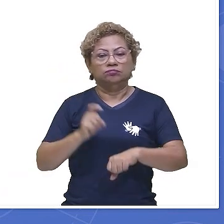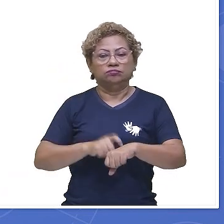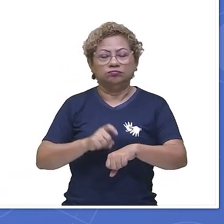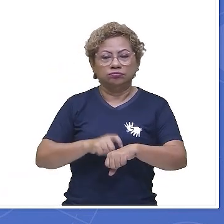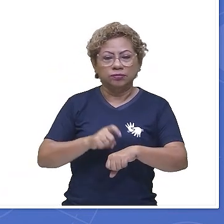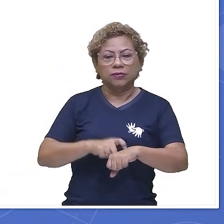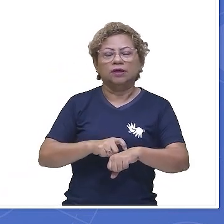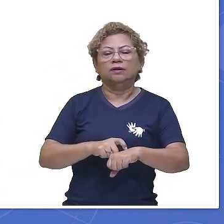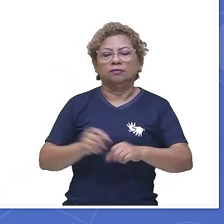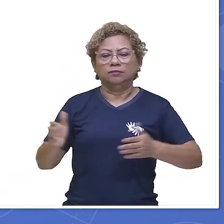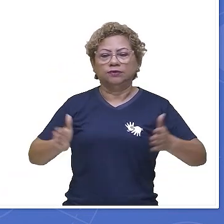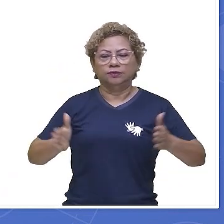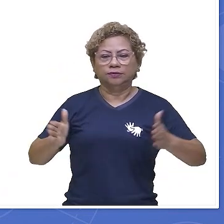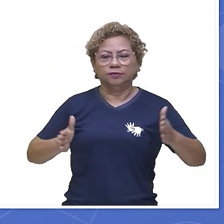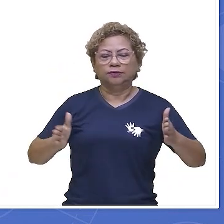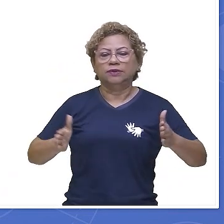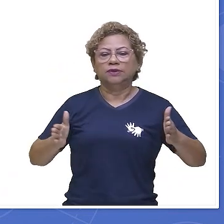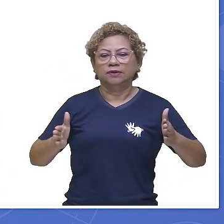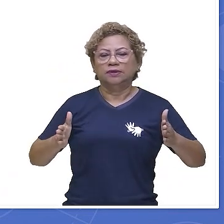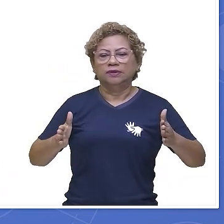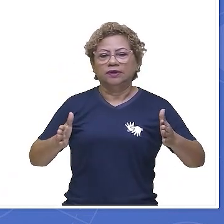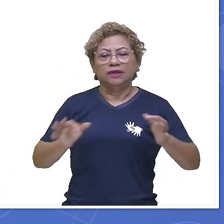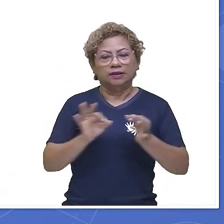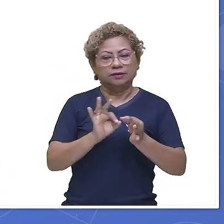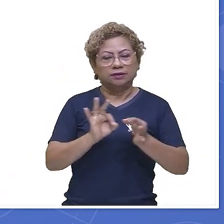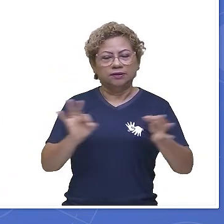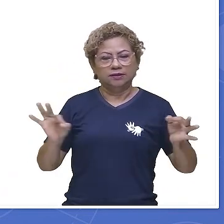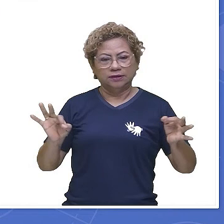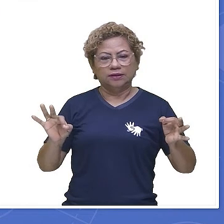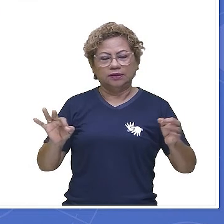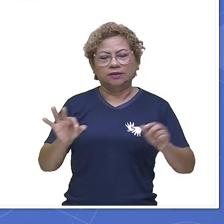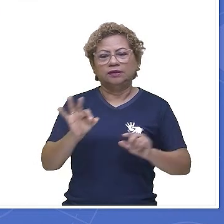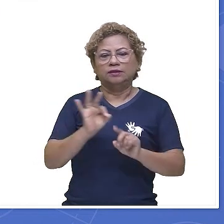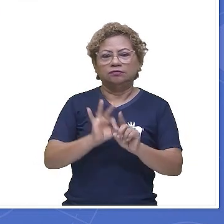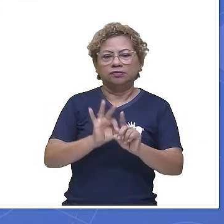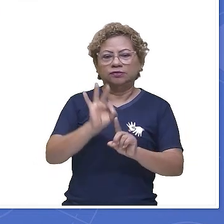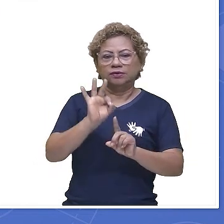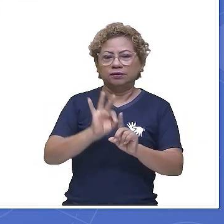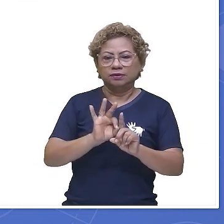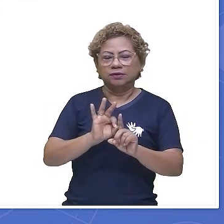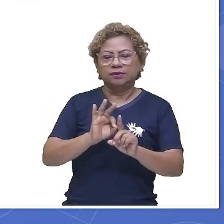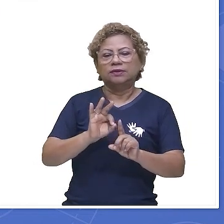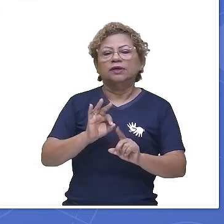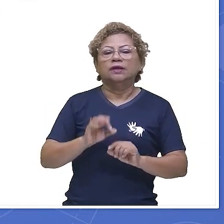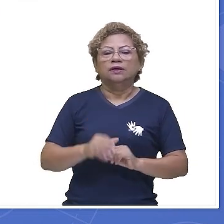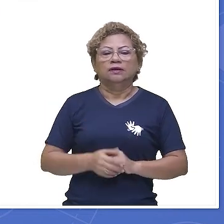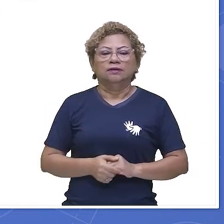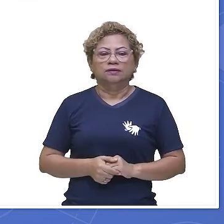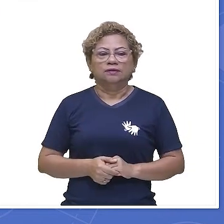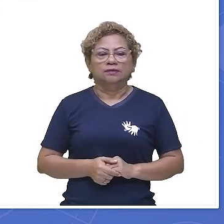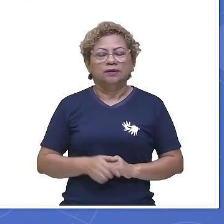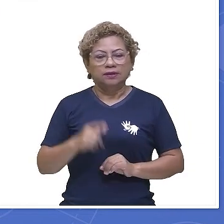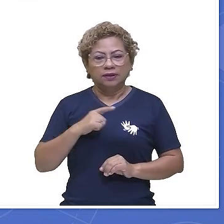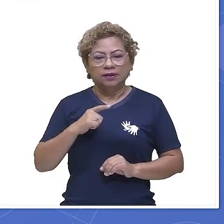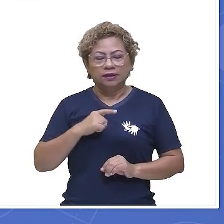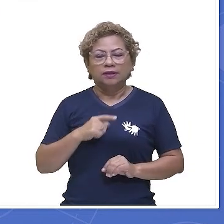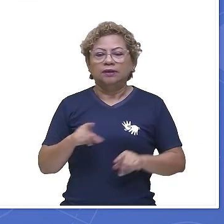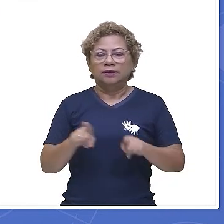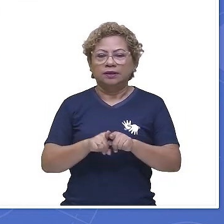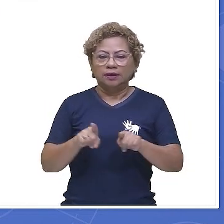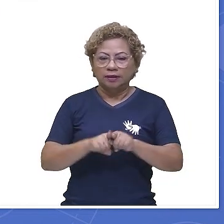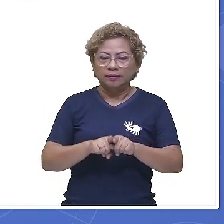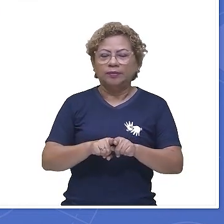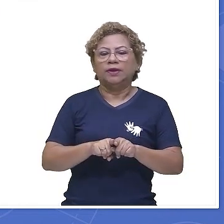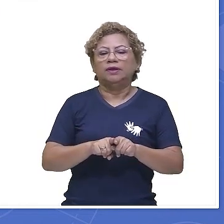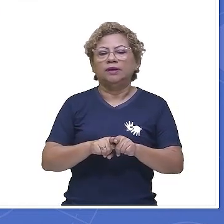quilômetros, que é uma distância, nós temos 42 graus Celsius, que é uma medida de temperatura, e o 20 quilos, que é uma medida de massa. Então aí na